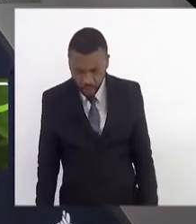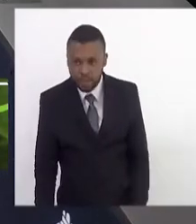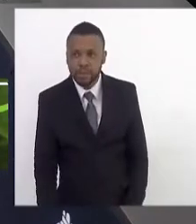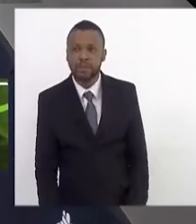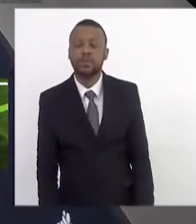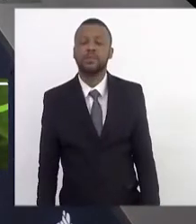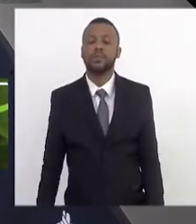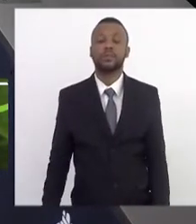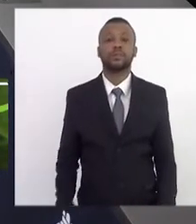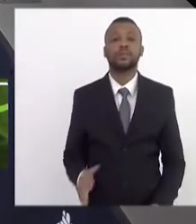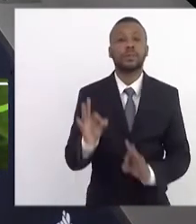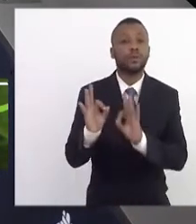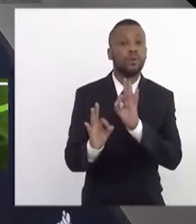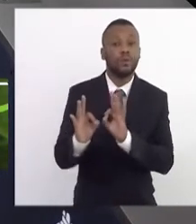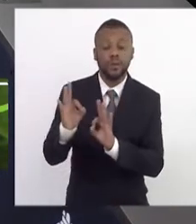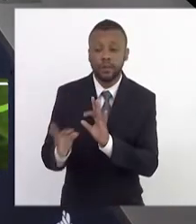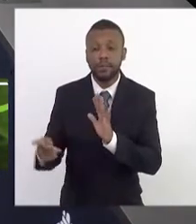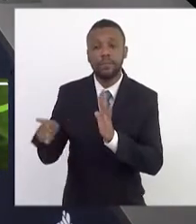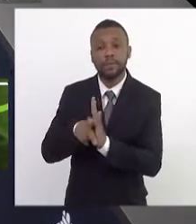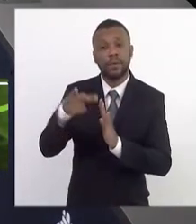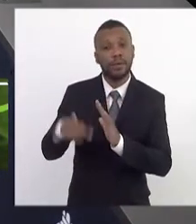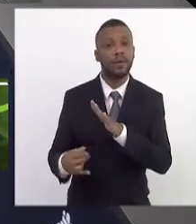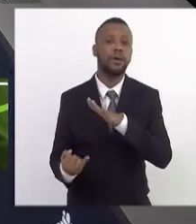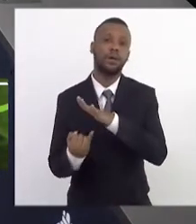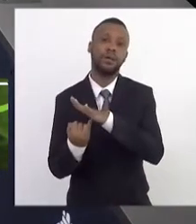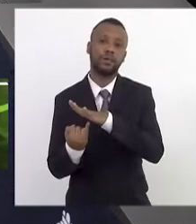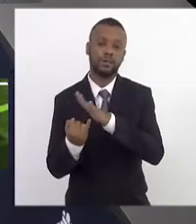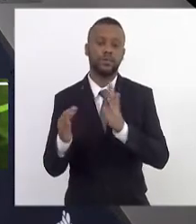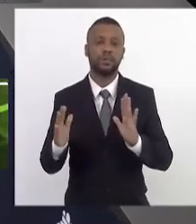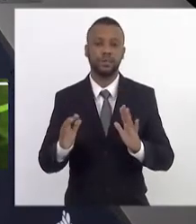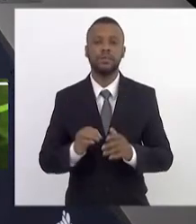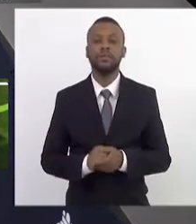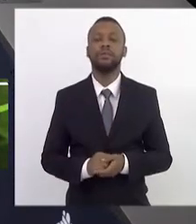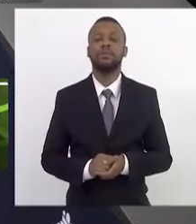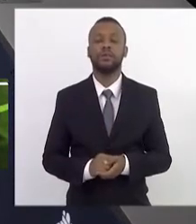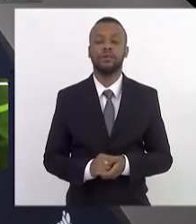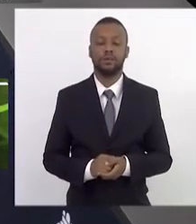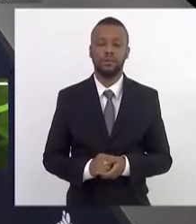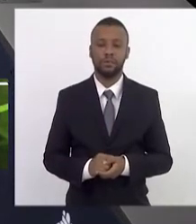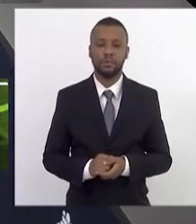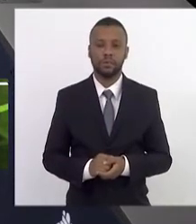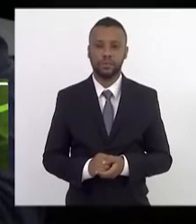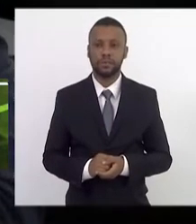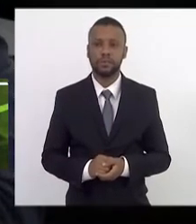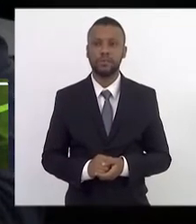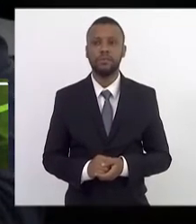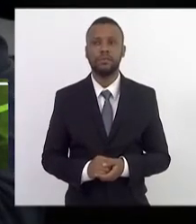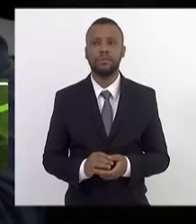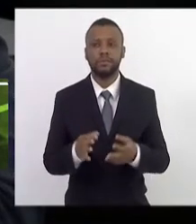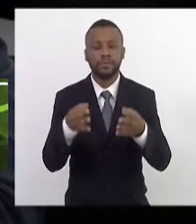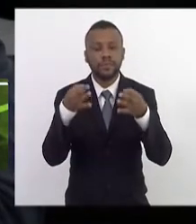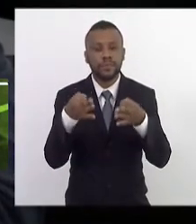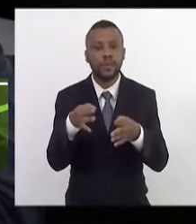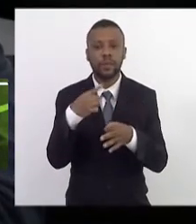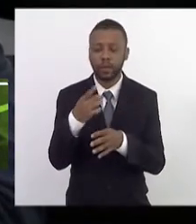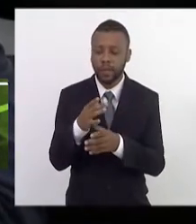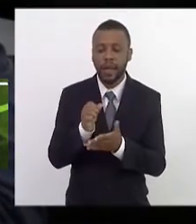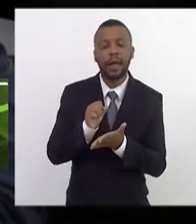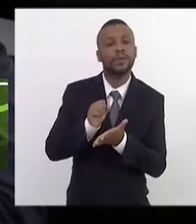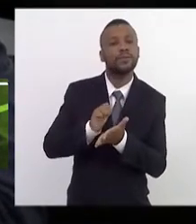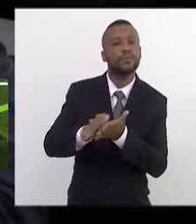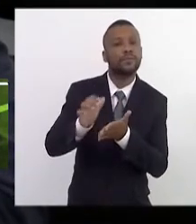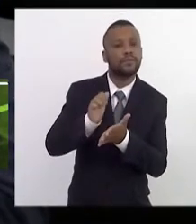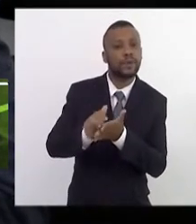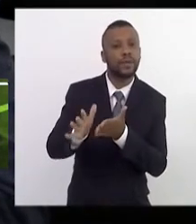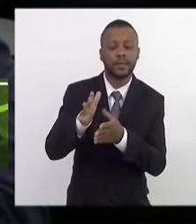aí institucional, viu? Então, arranjo não tem outra conotação, não. Realmente, a nossa despesa liquidada para